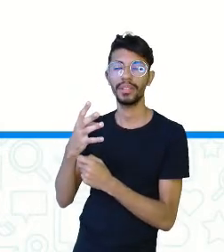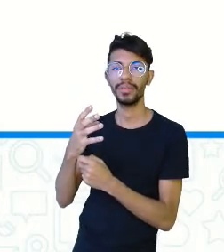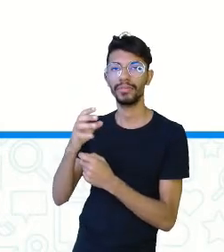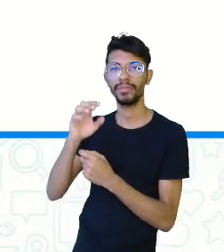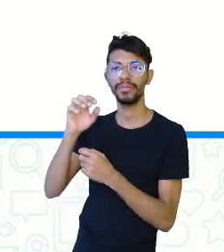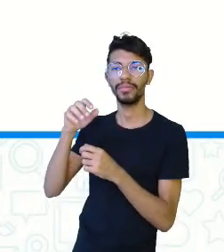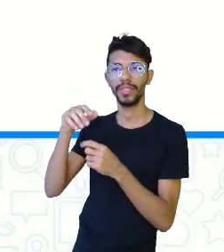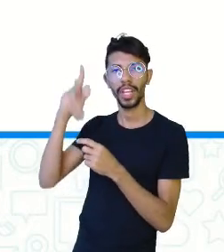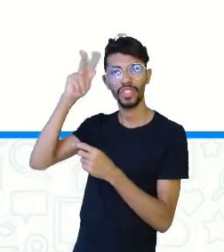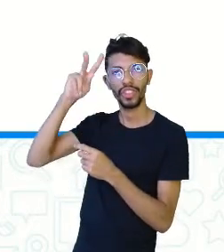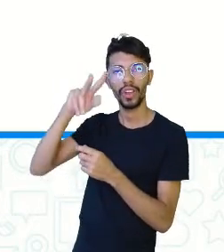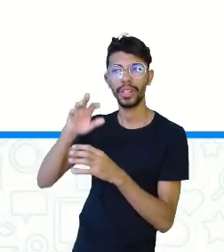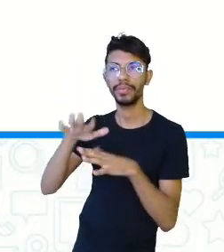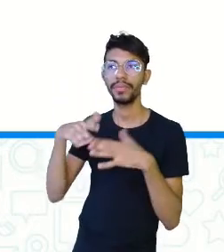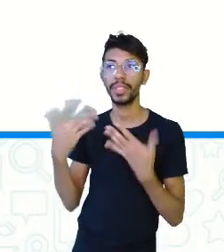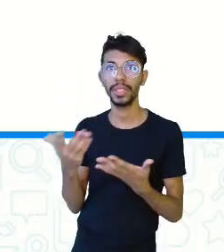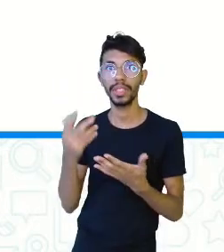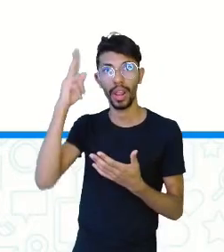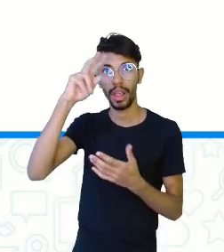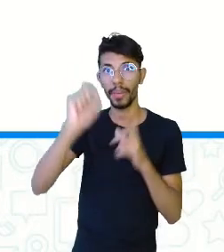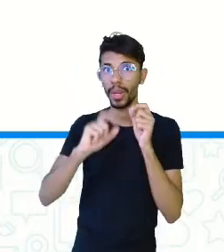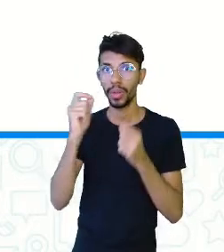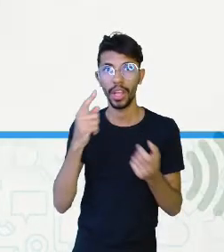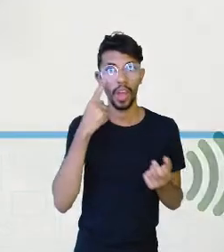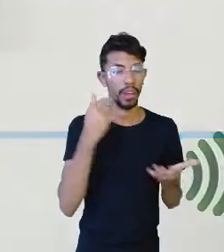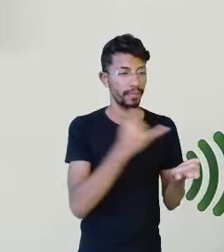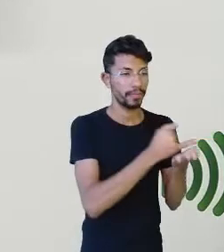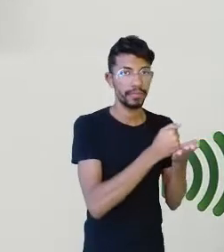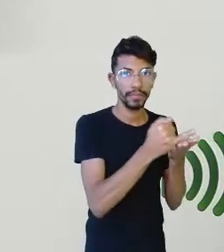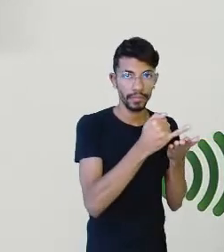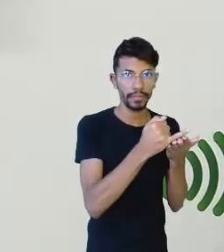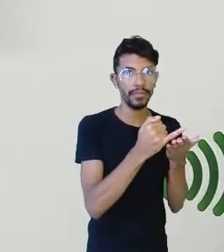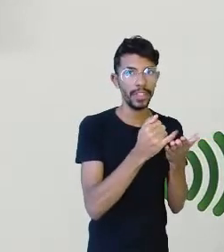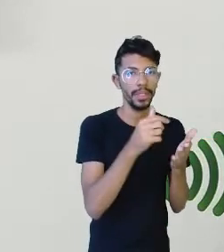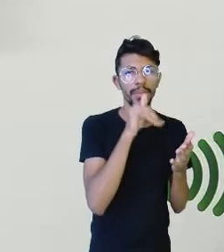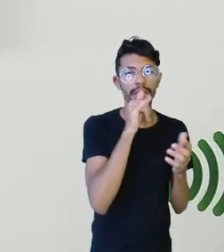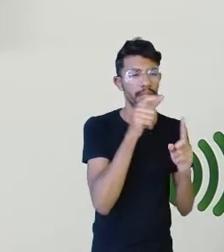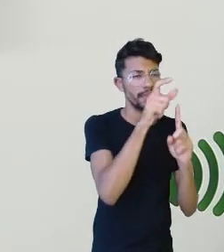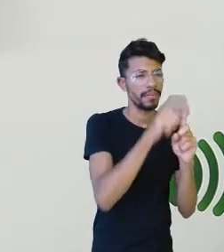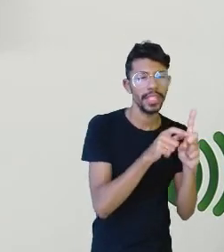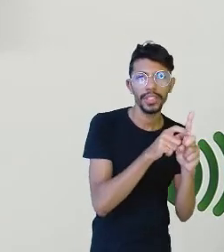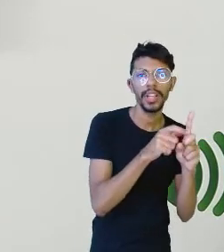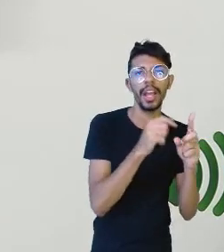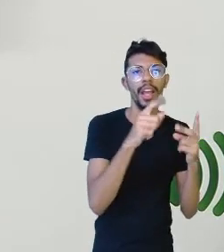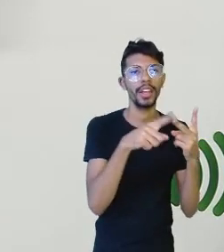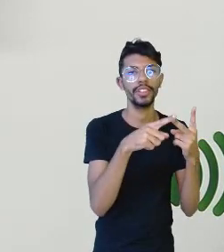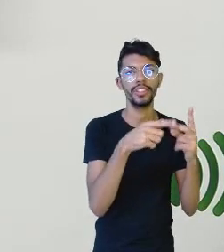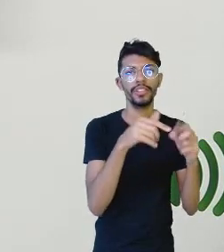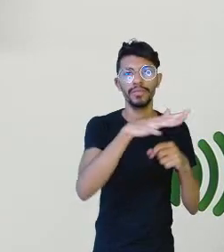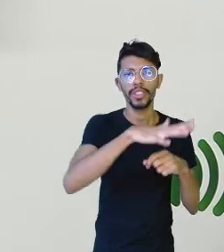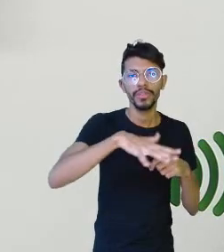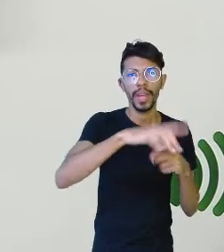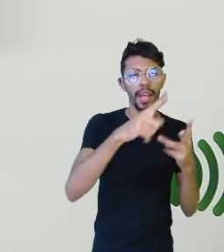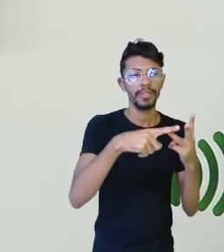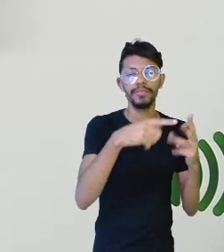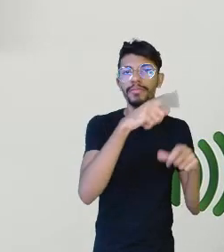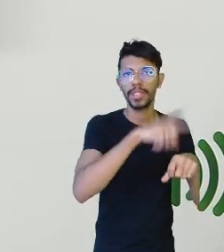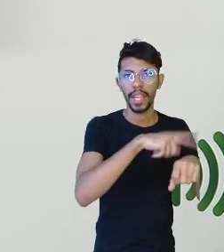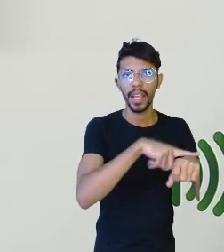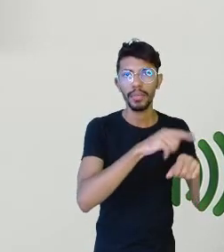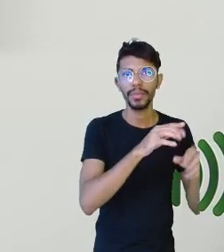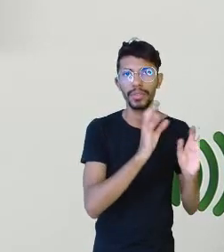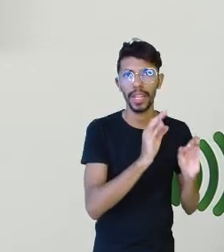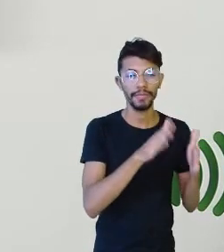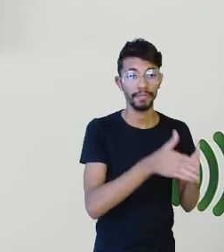Então, lembrando, introdução é quando a gente fala das personagens, do tempo, do espaço. Após a